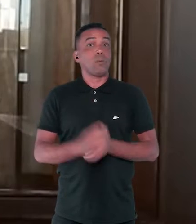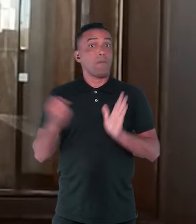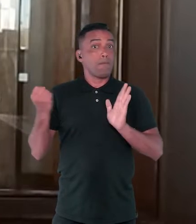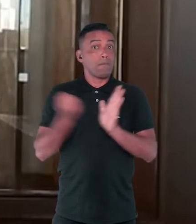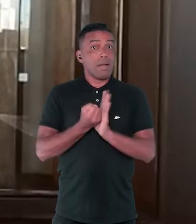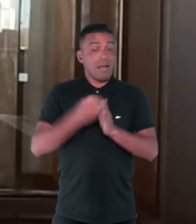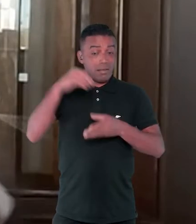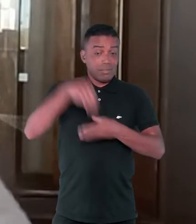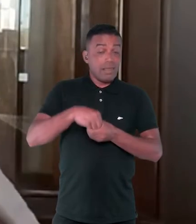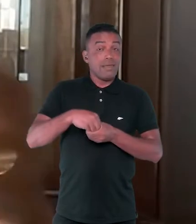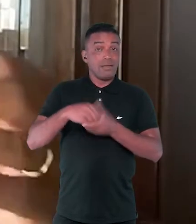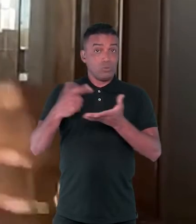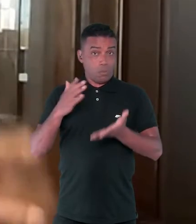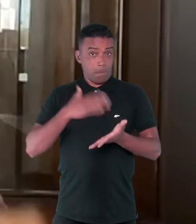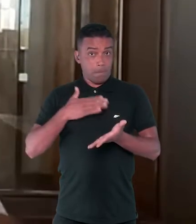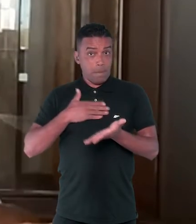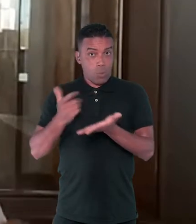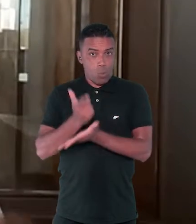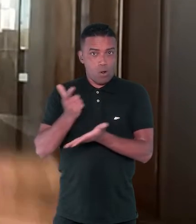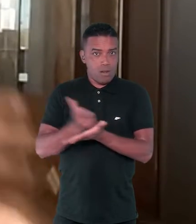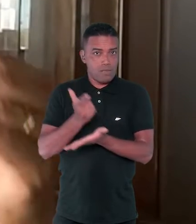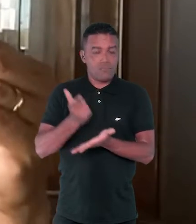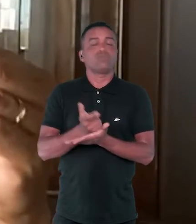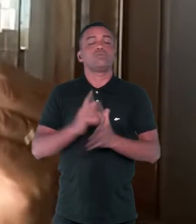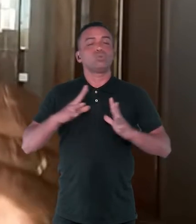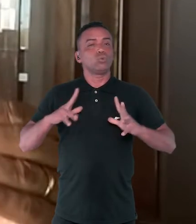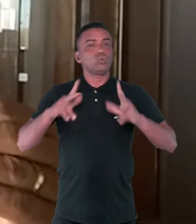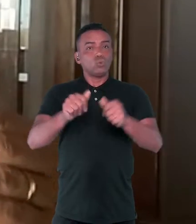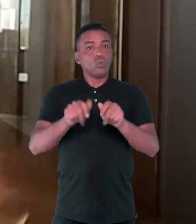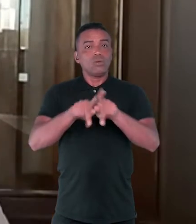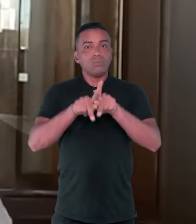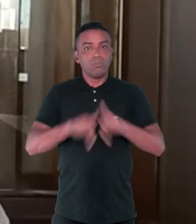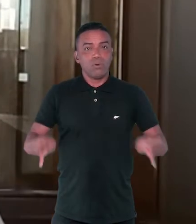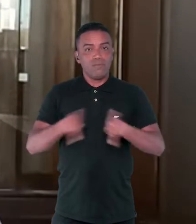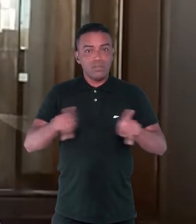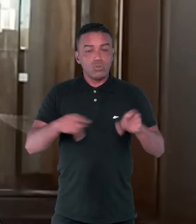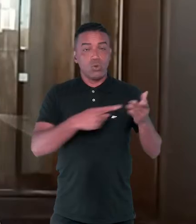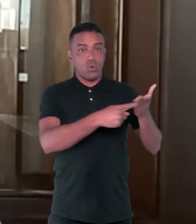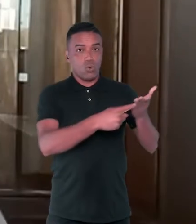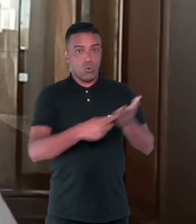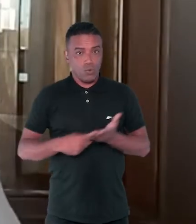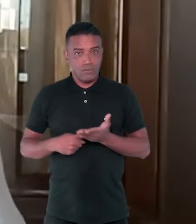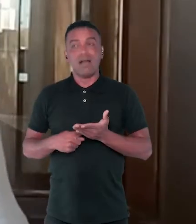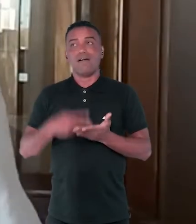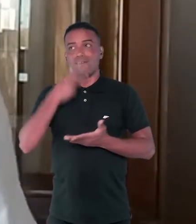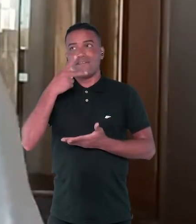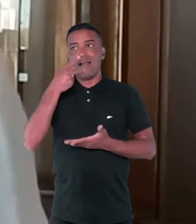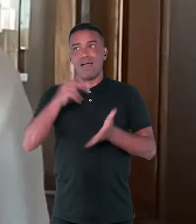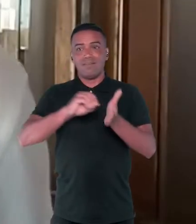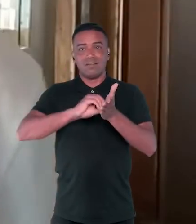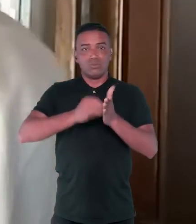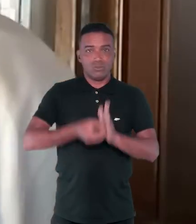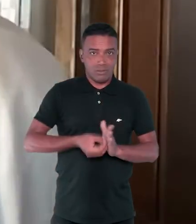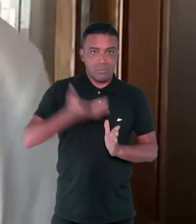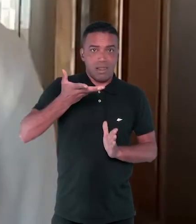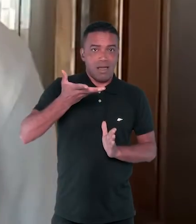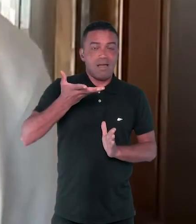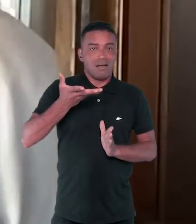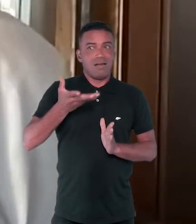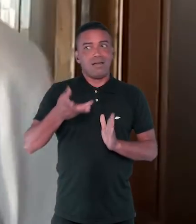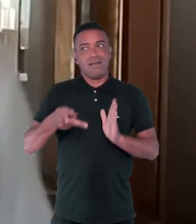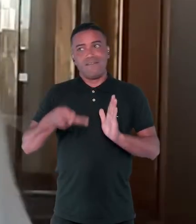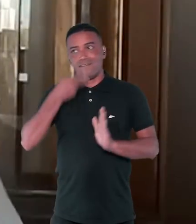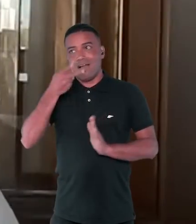do livro é que, invariavelmente, todos os professores e convidados, quando falavam de sustentabilidade, quando falavam